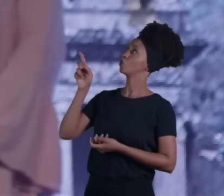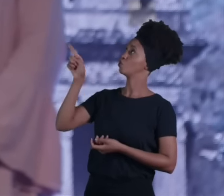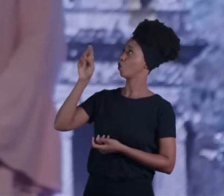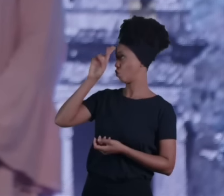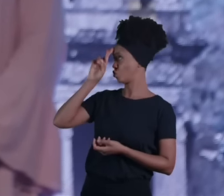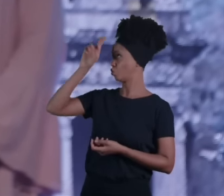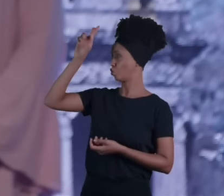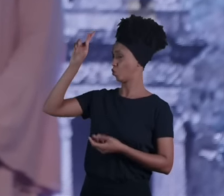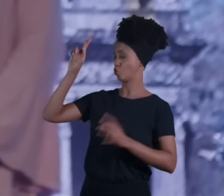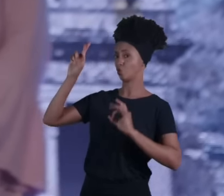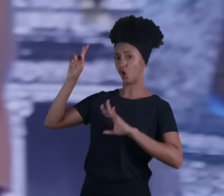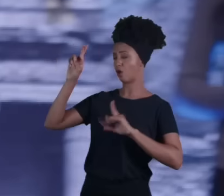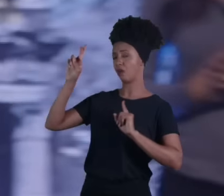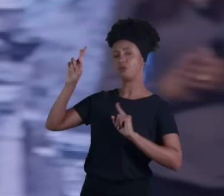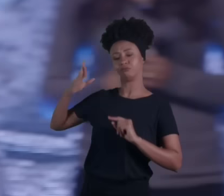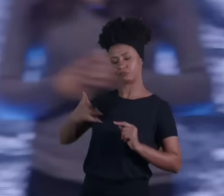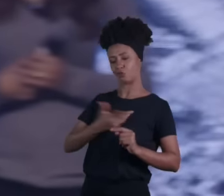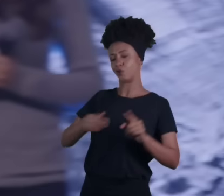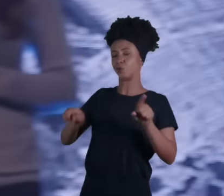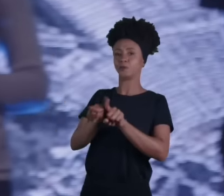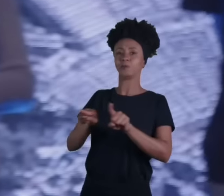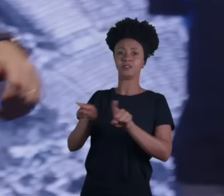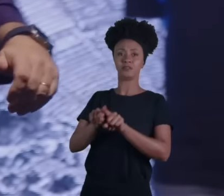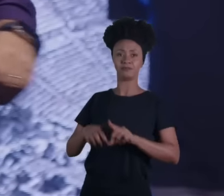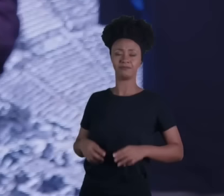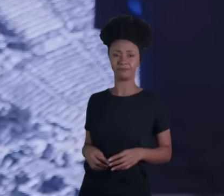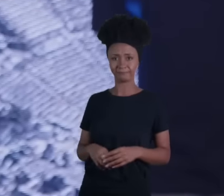só o meu Salvador, mas o Senhor da minha vida.